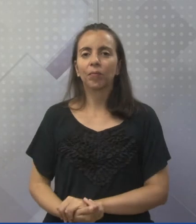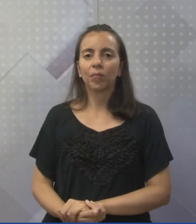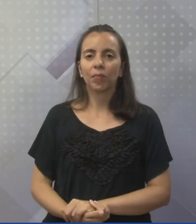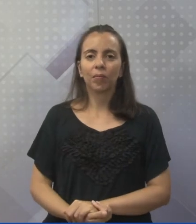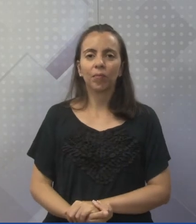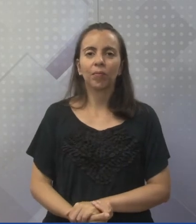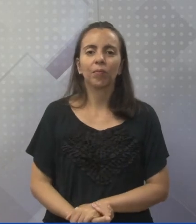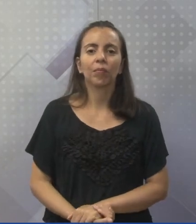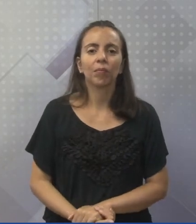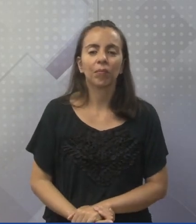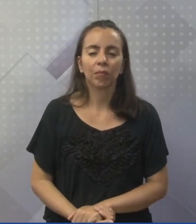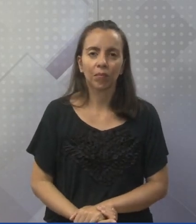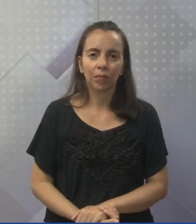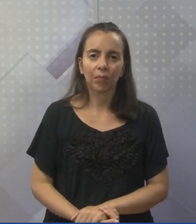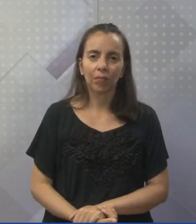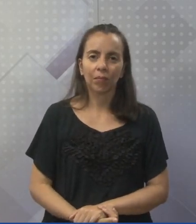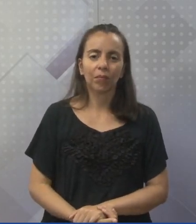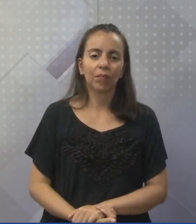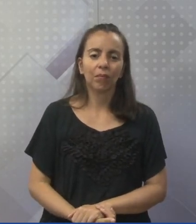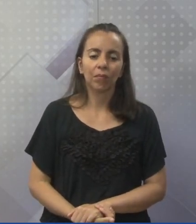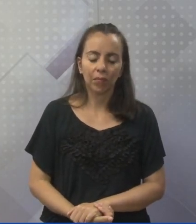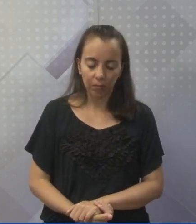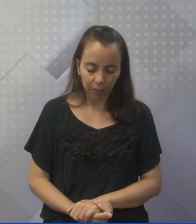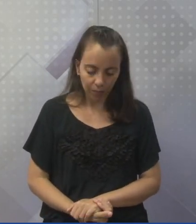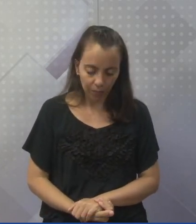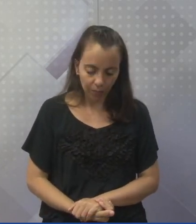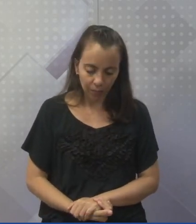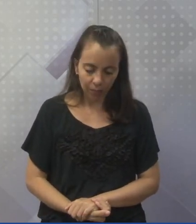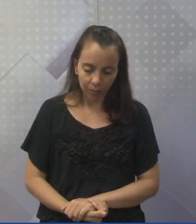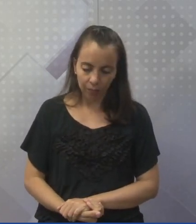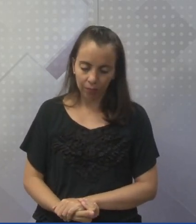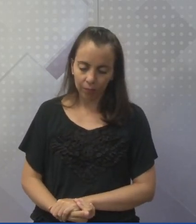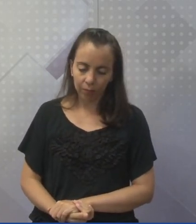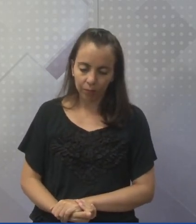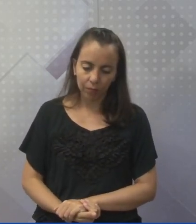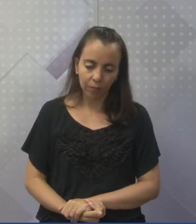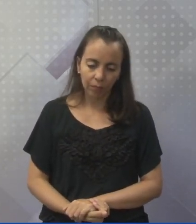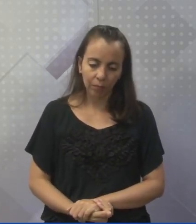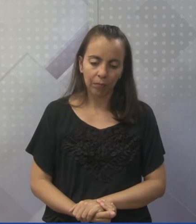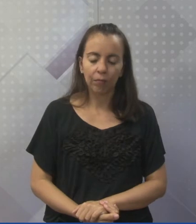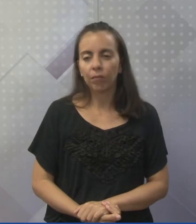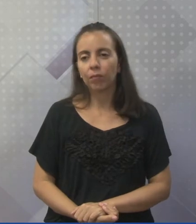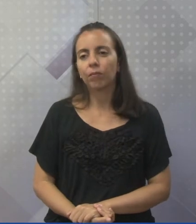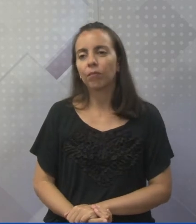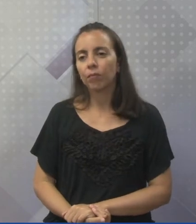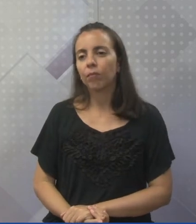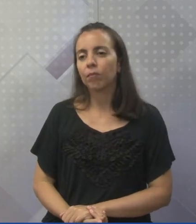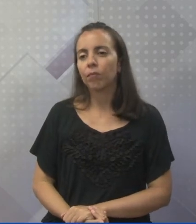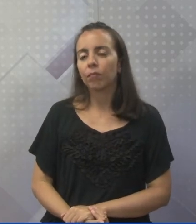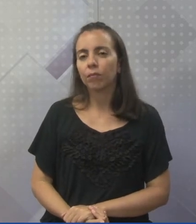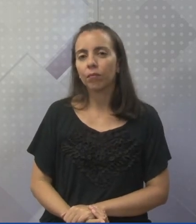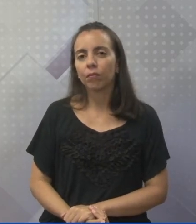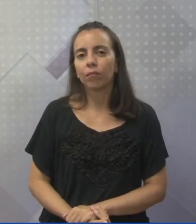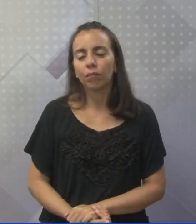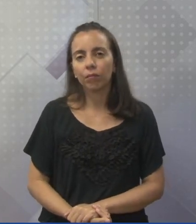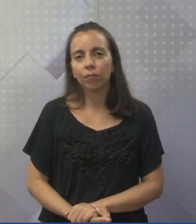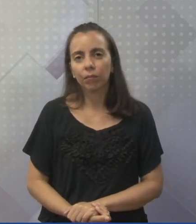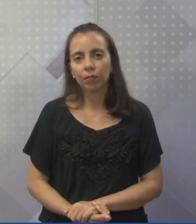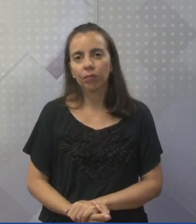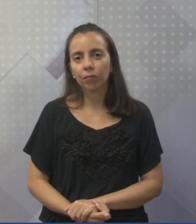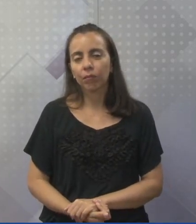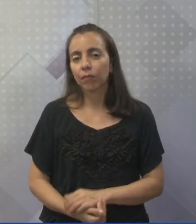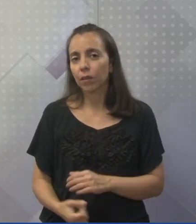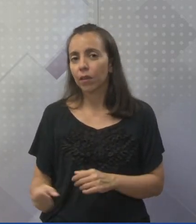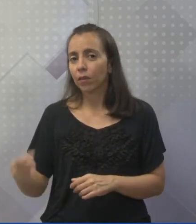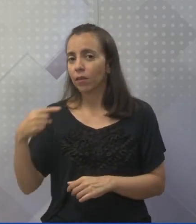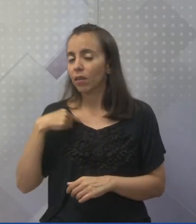If I were bird, I would fly over coastline Paraíba. Se eu